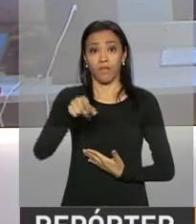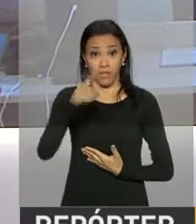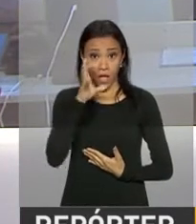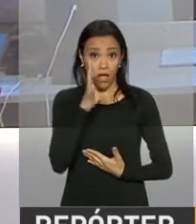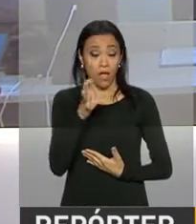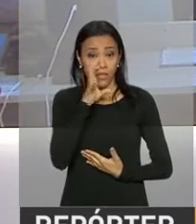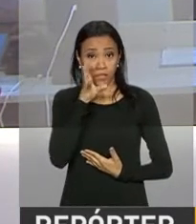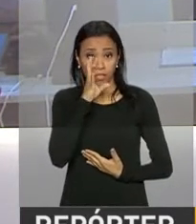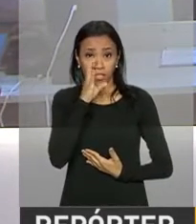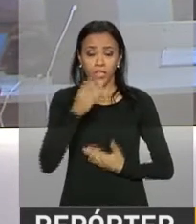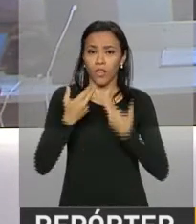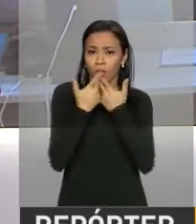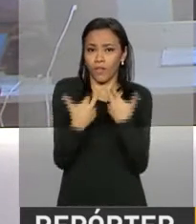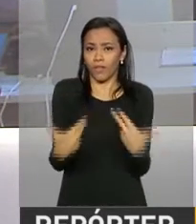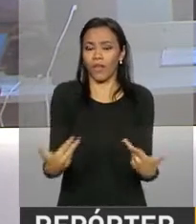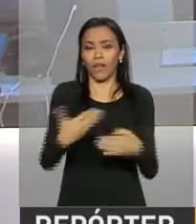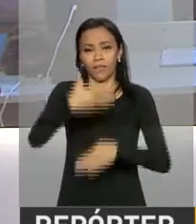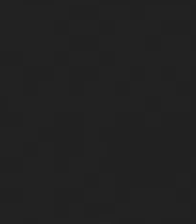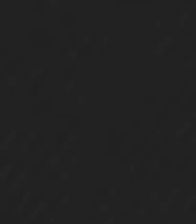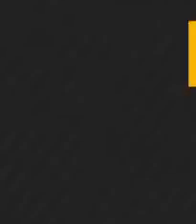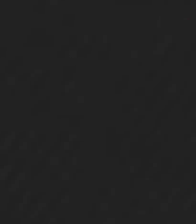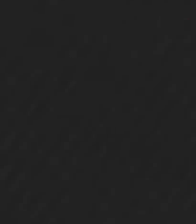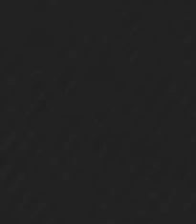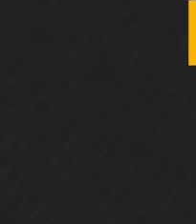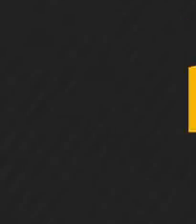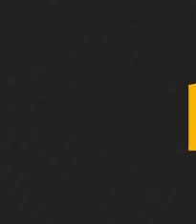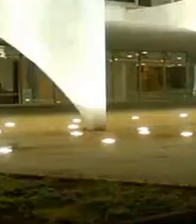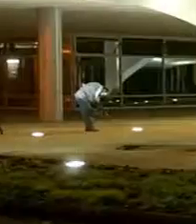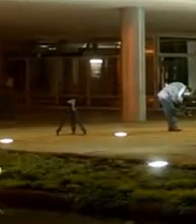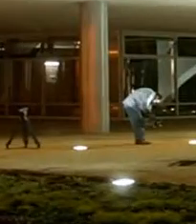acompanhe também as novidades em nossas redes sociais